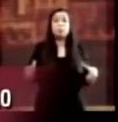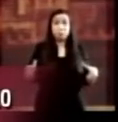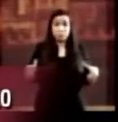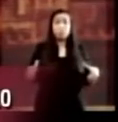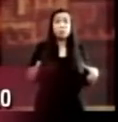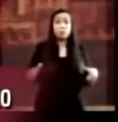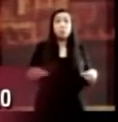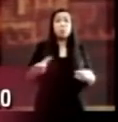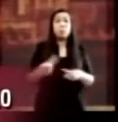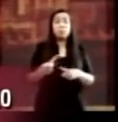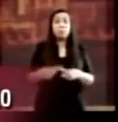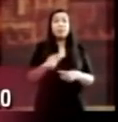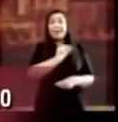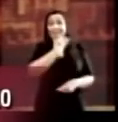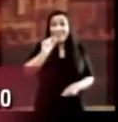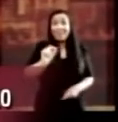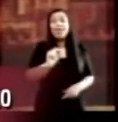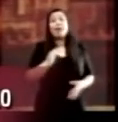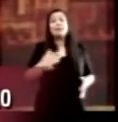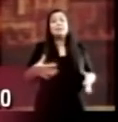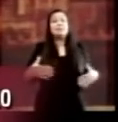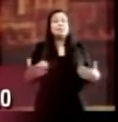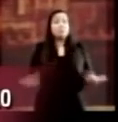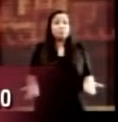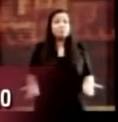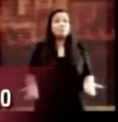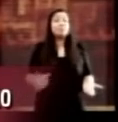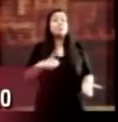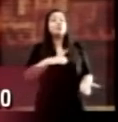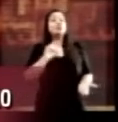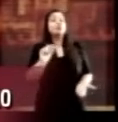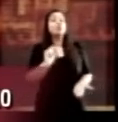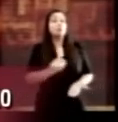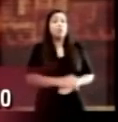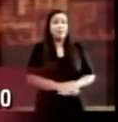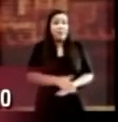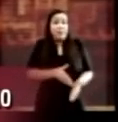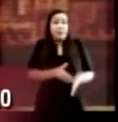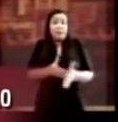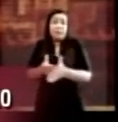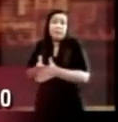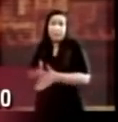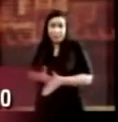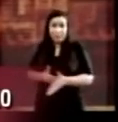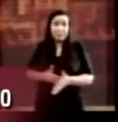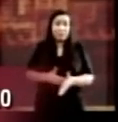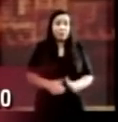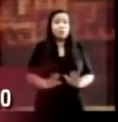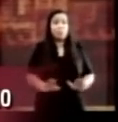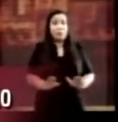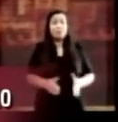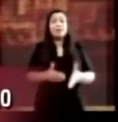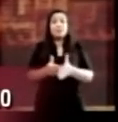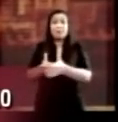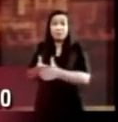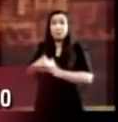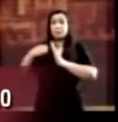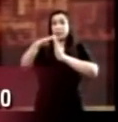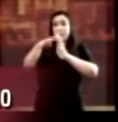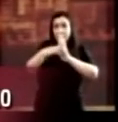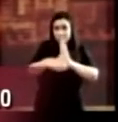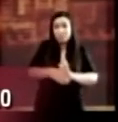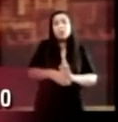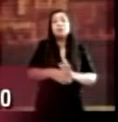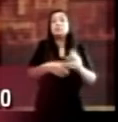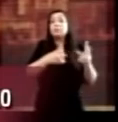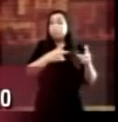preocupavam muito porque eles ainda tinham resistências às regras. Mas essa resistência foi caindo,